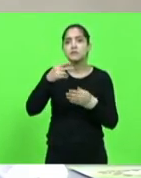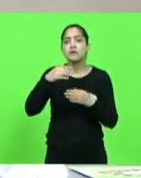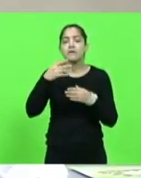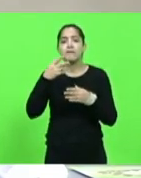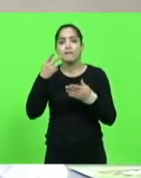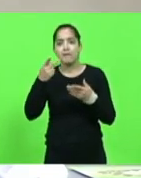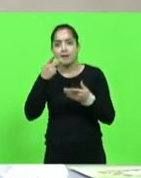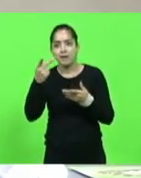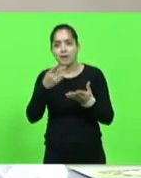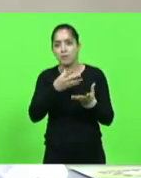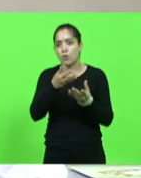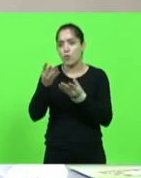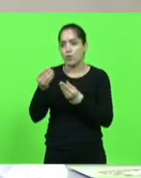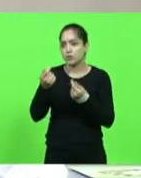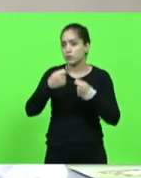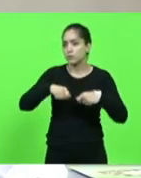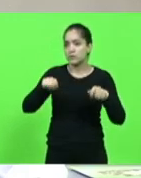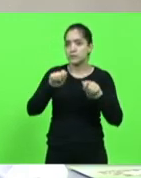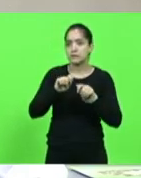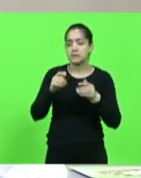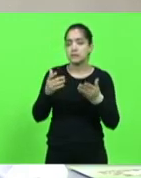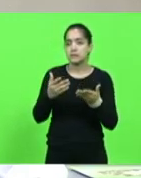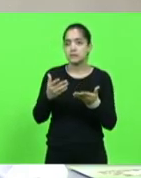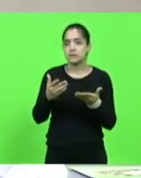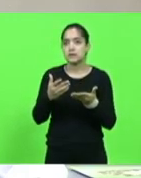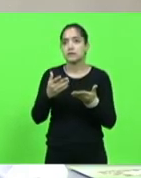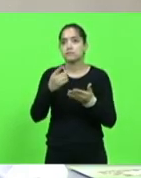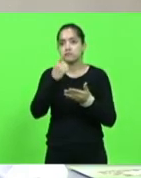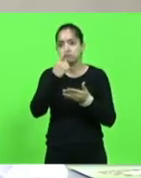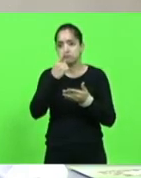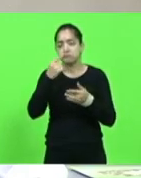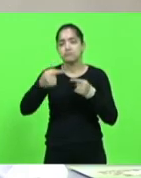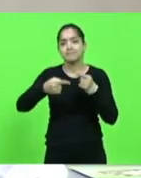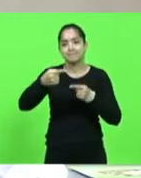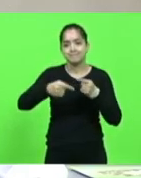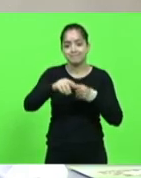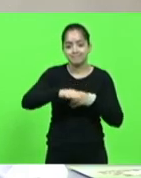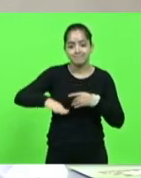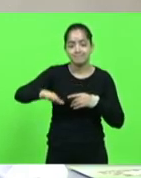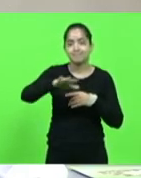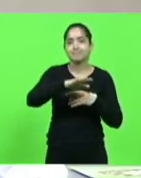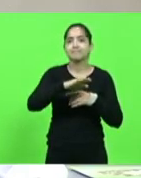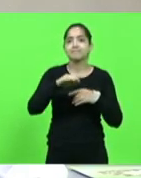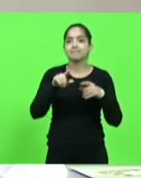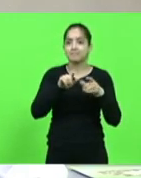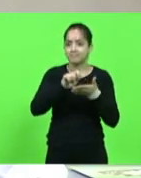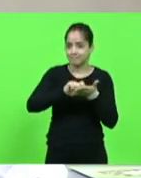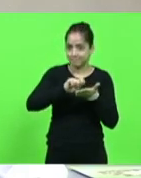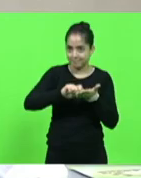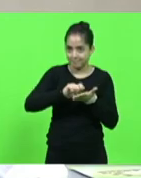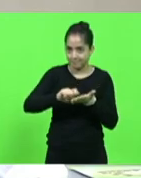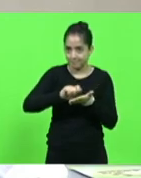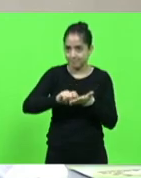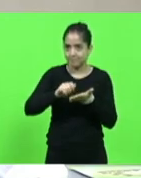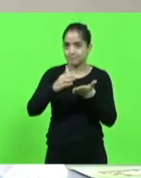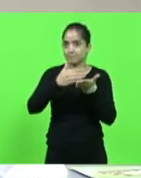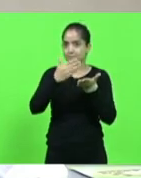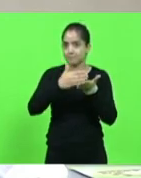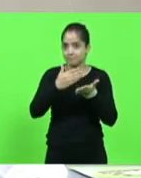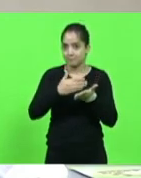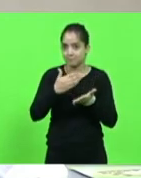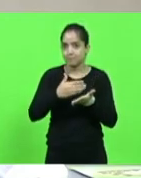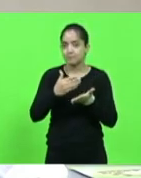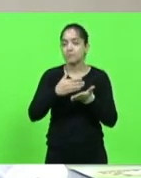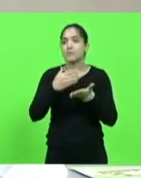muita coisa, porque é íntimo da classe política como atuante, colunista e cronista dos principais fatos